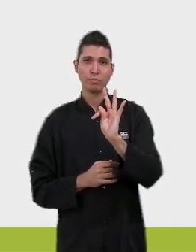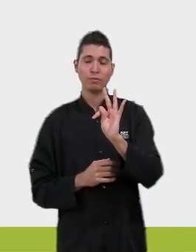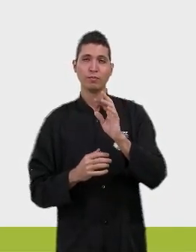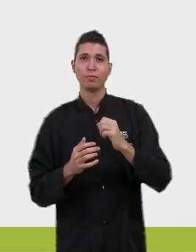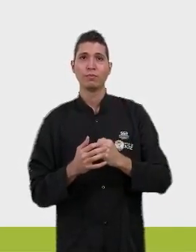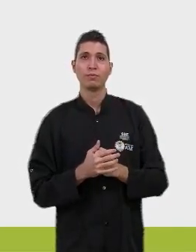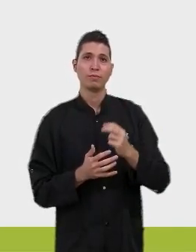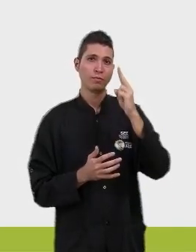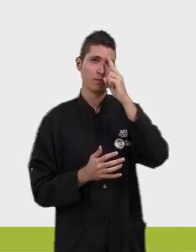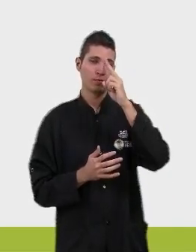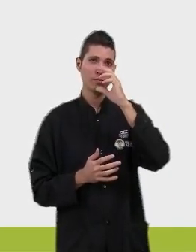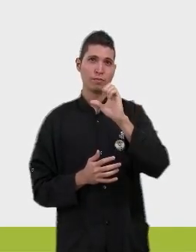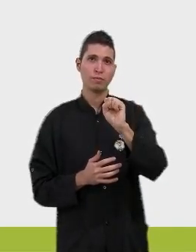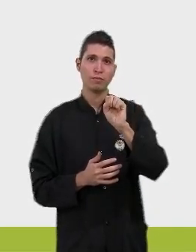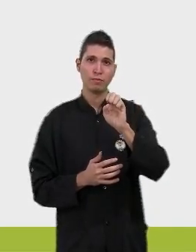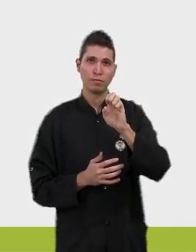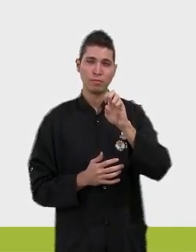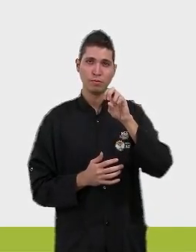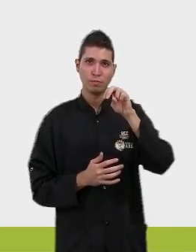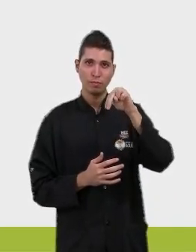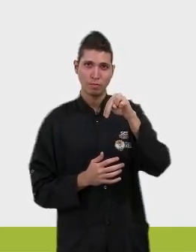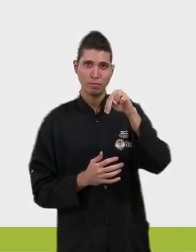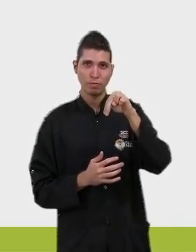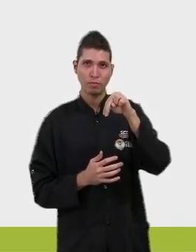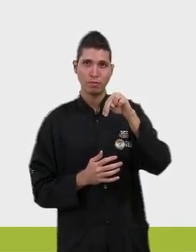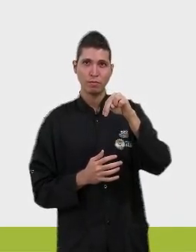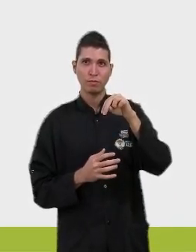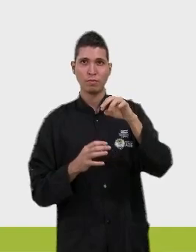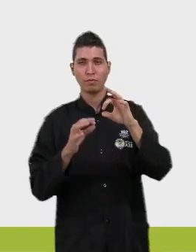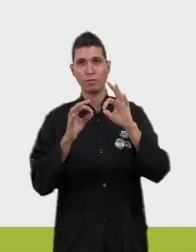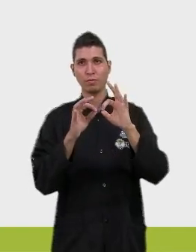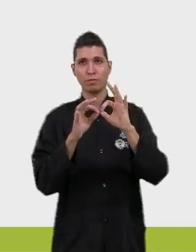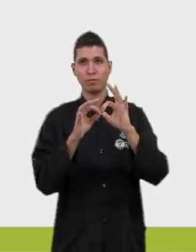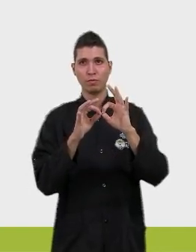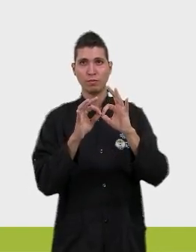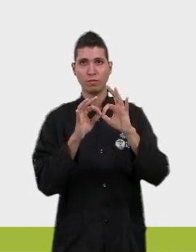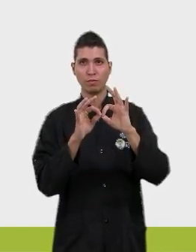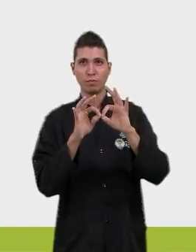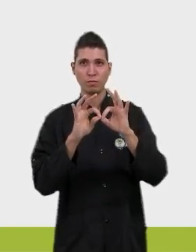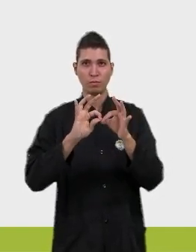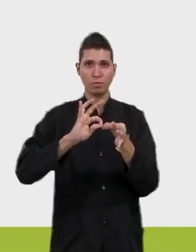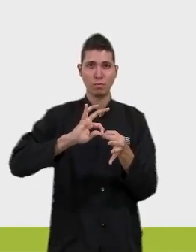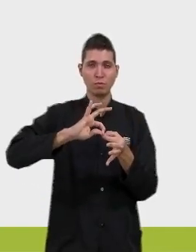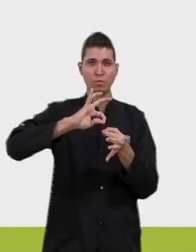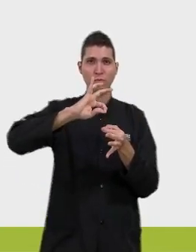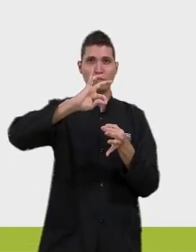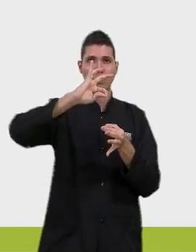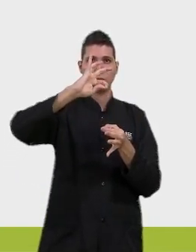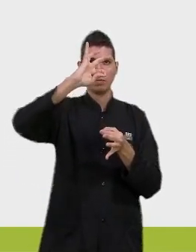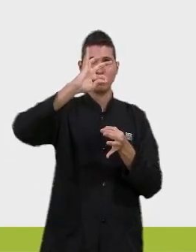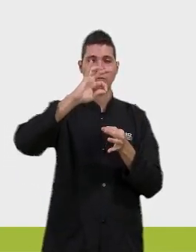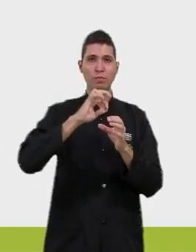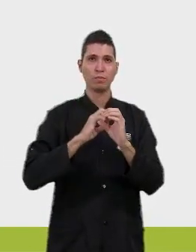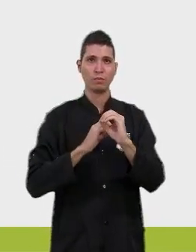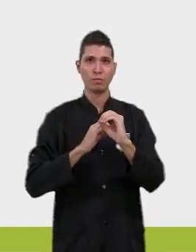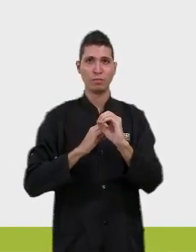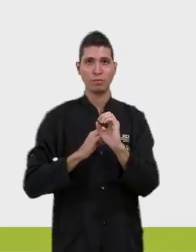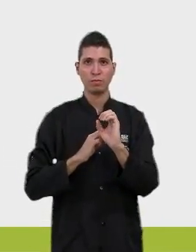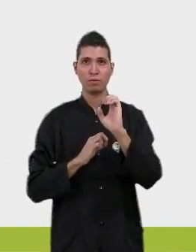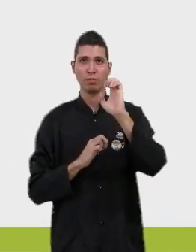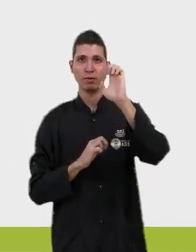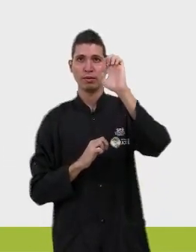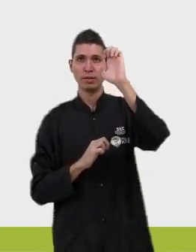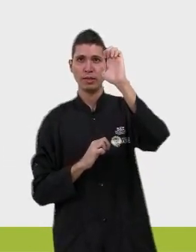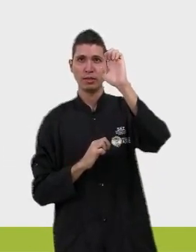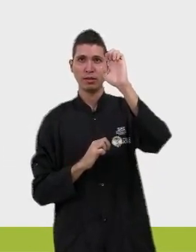o seno é essa medida que vai do O até o E, aqui, e o cosseno é essa medida